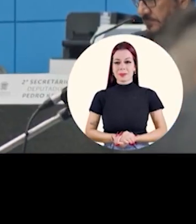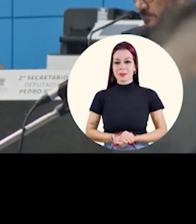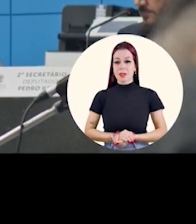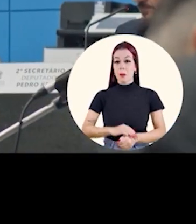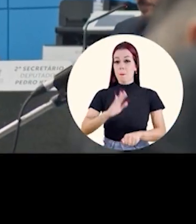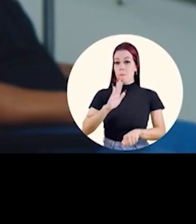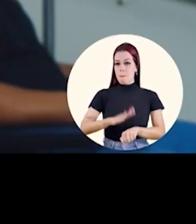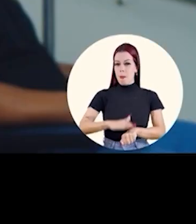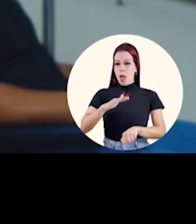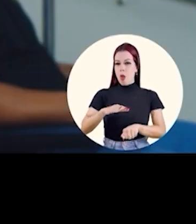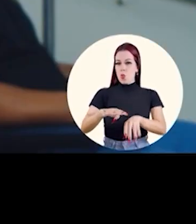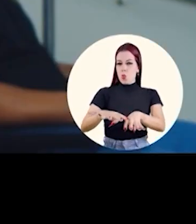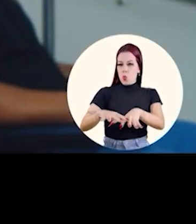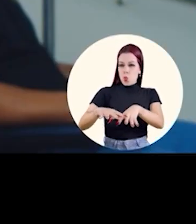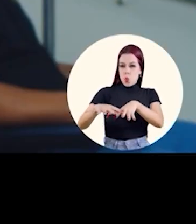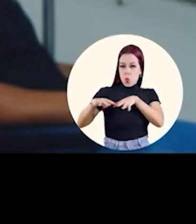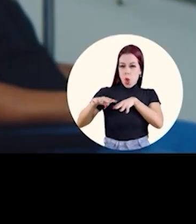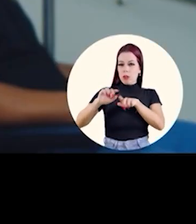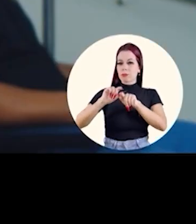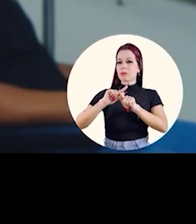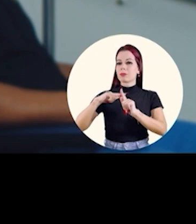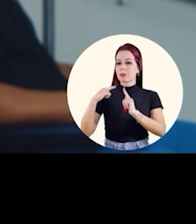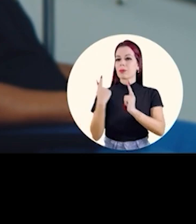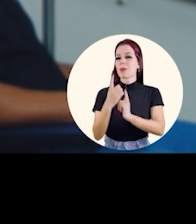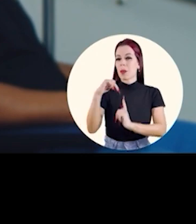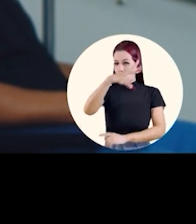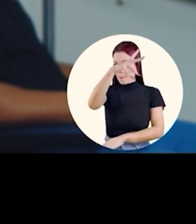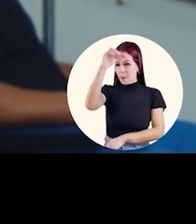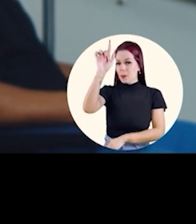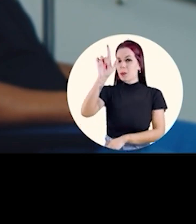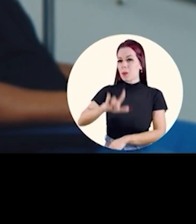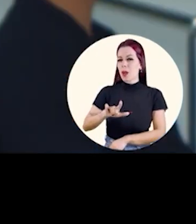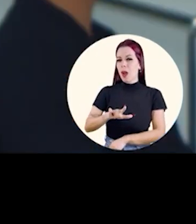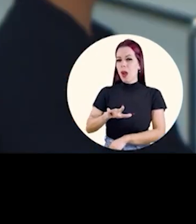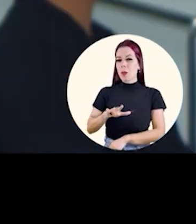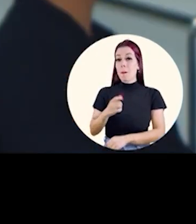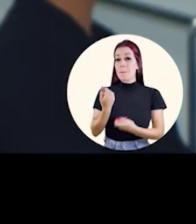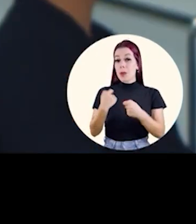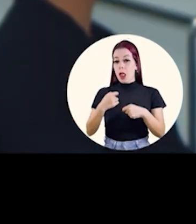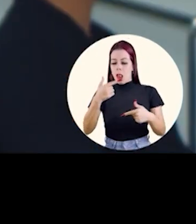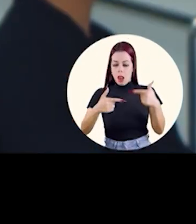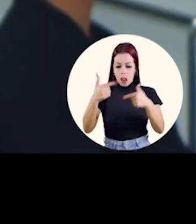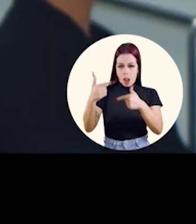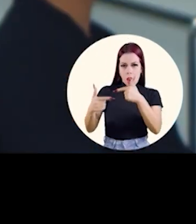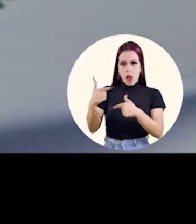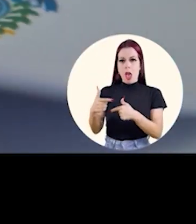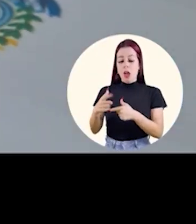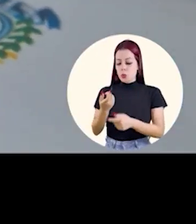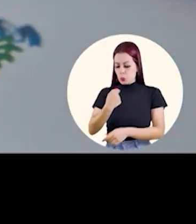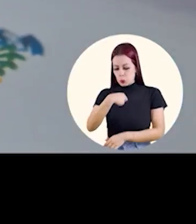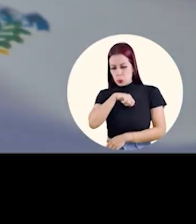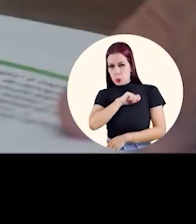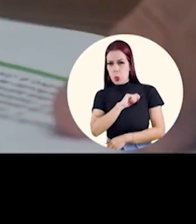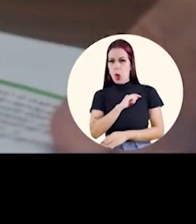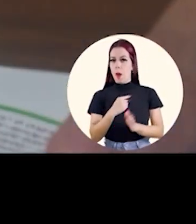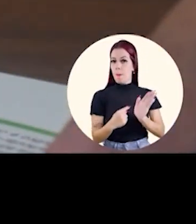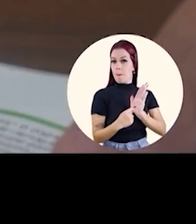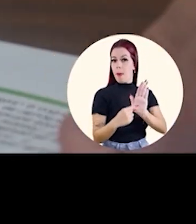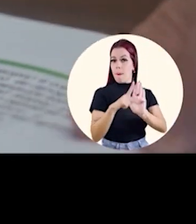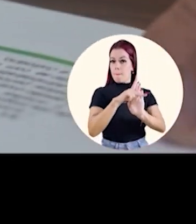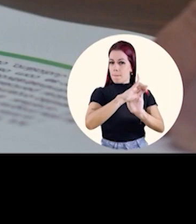próstata esta é mais uma sessão da Assembleia Legislativa de Mato Grosso do Sul tem muita coisa em debate por aqui fiscalizações